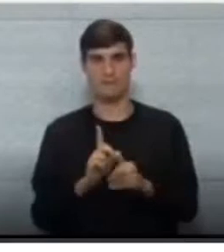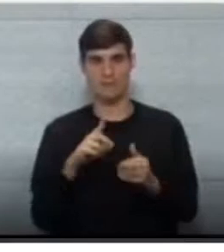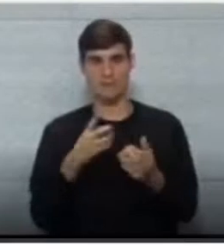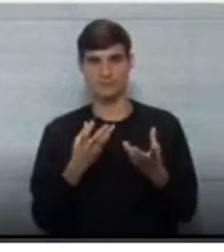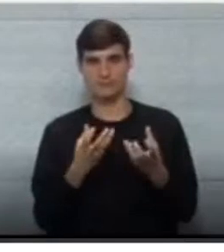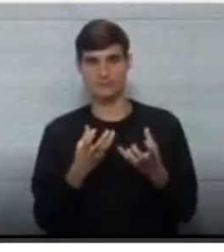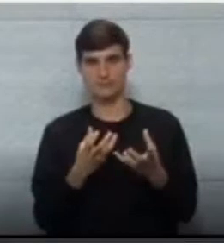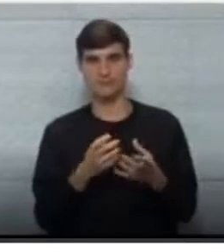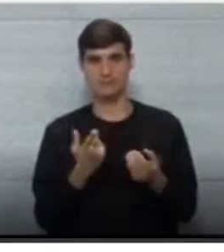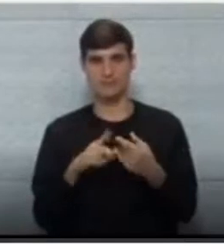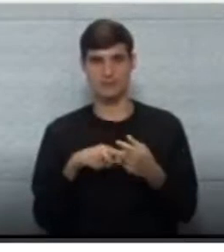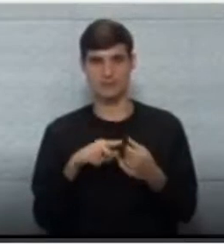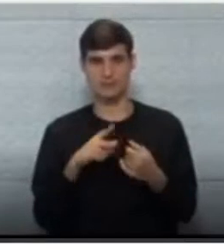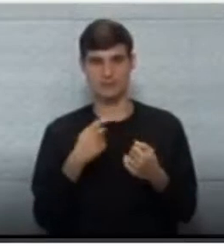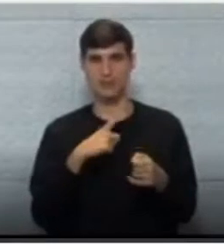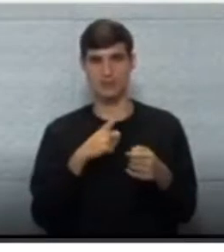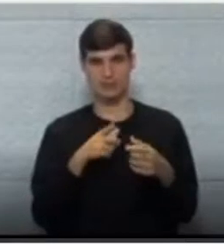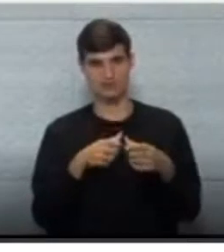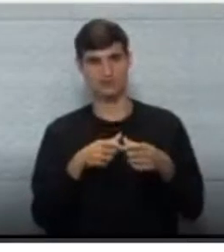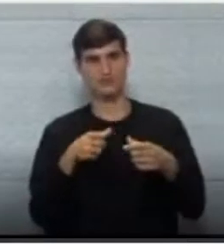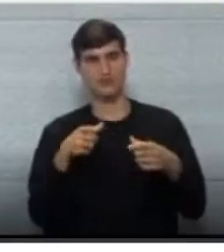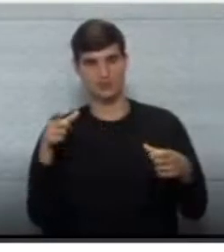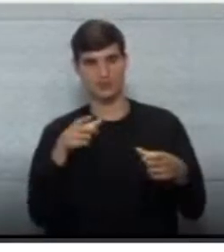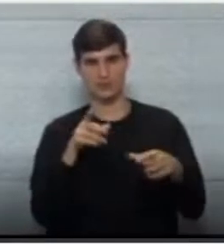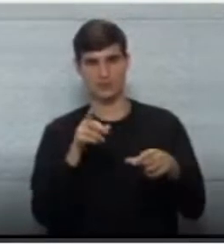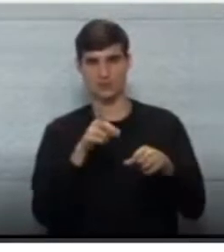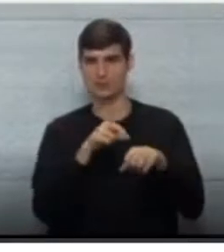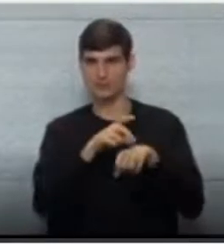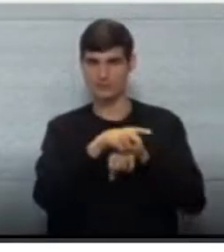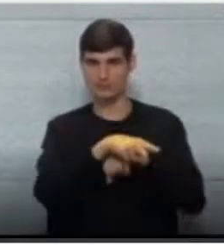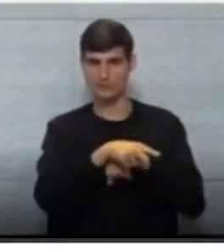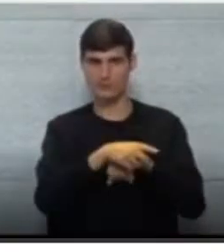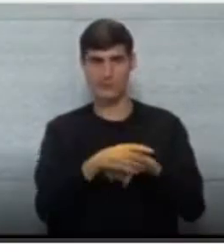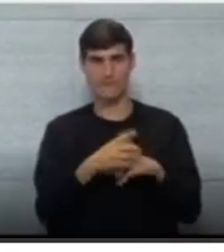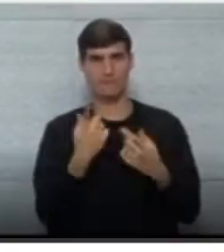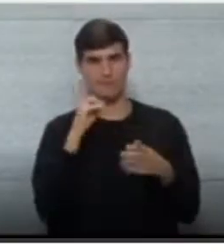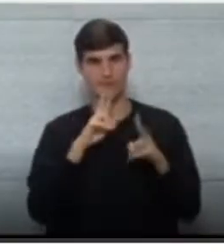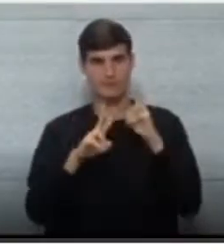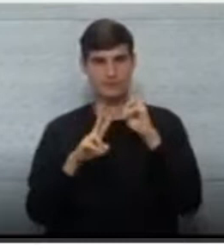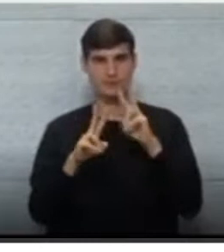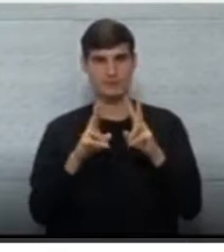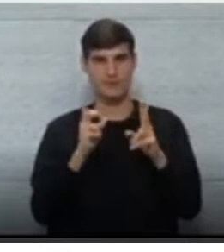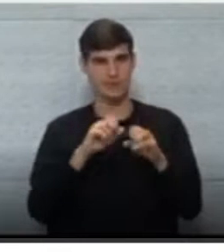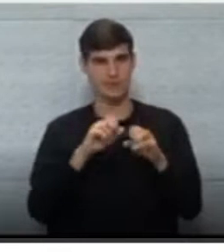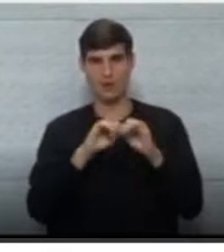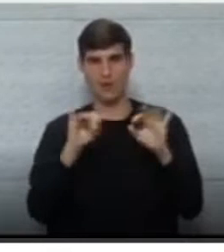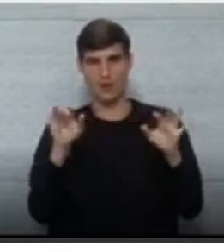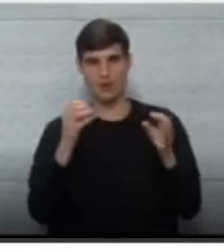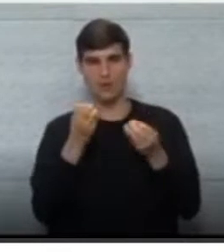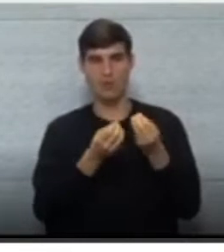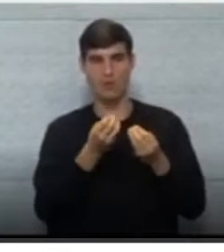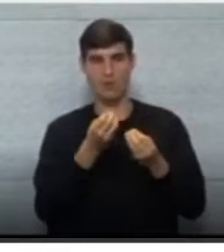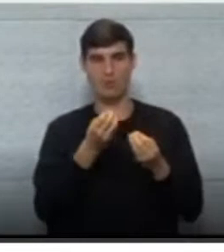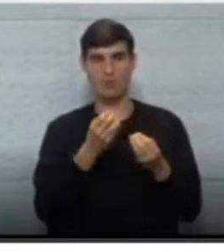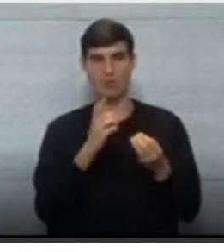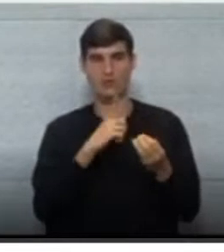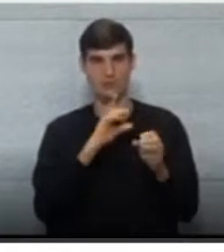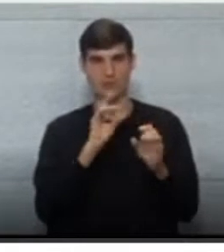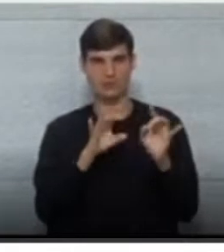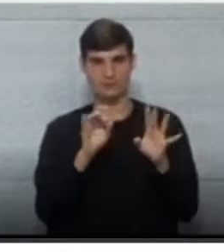o crescimento desses micro-organismos e a gente possa ver claramente como vai